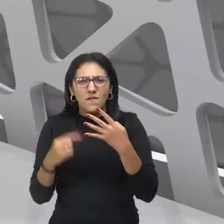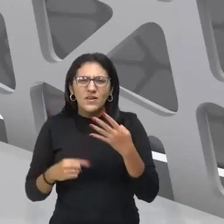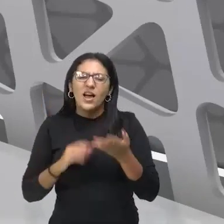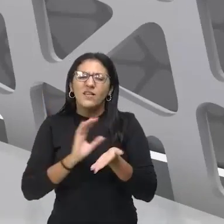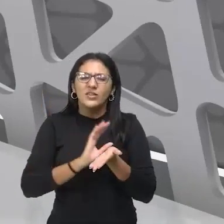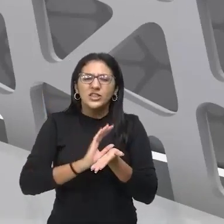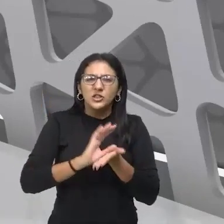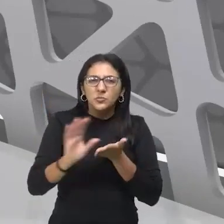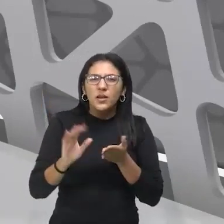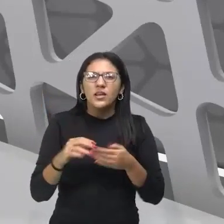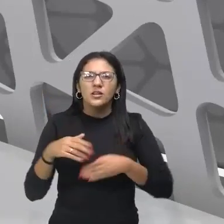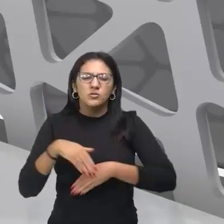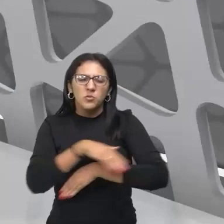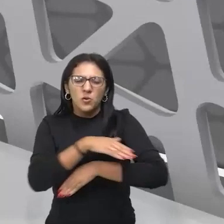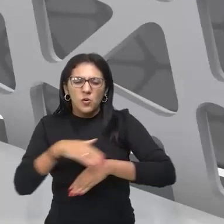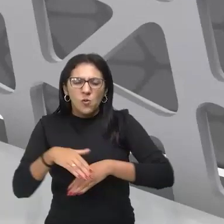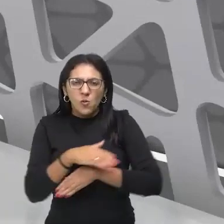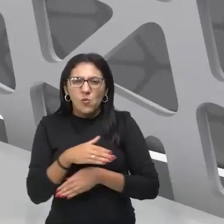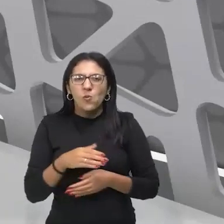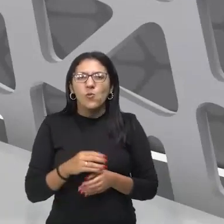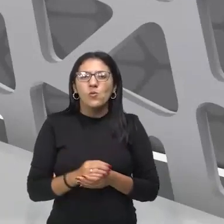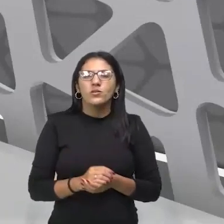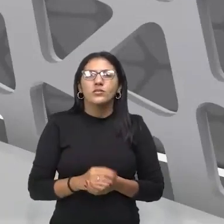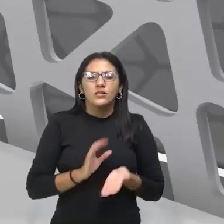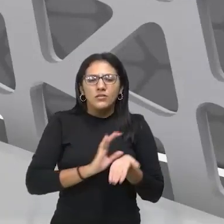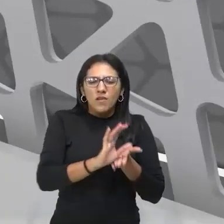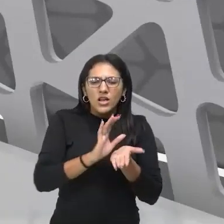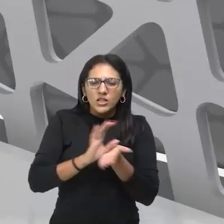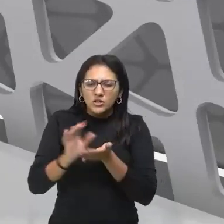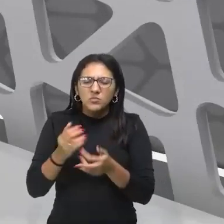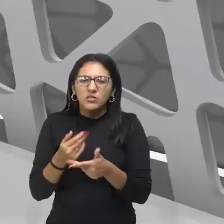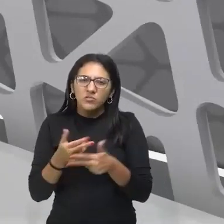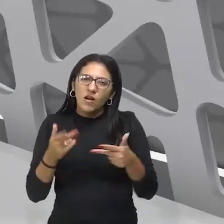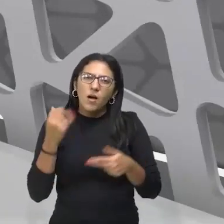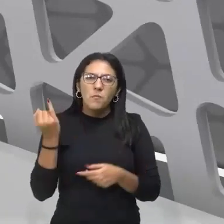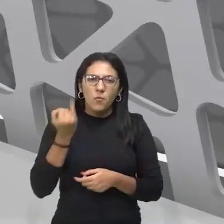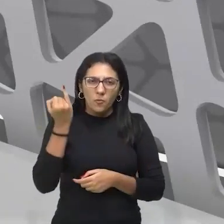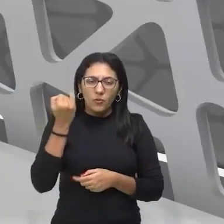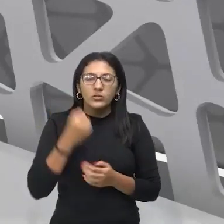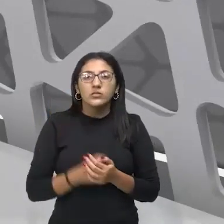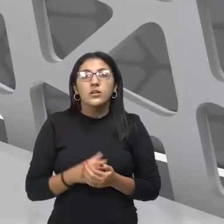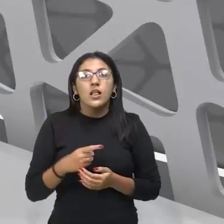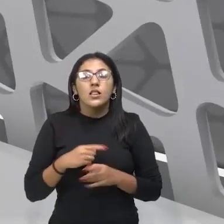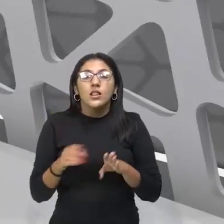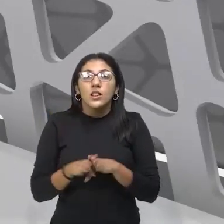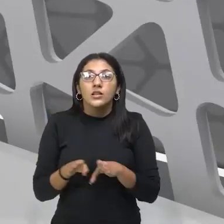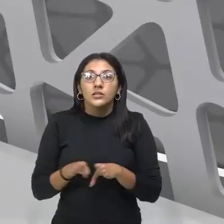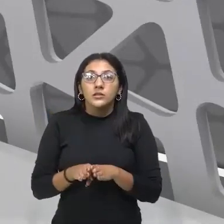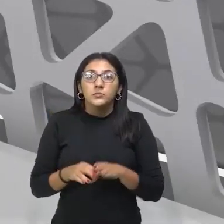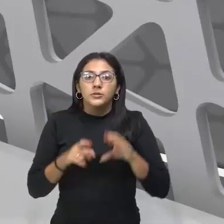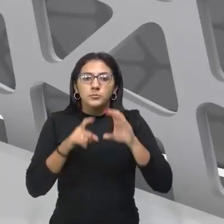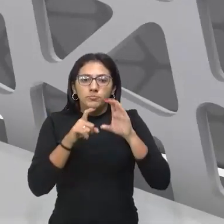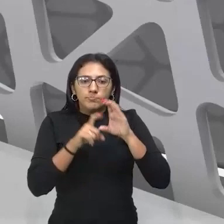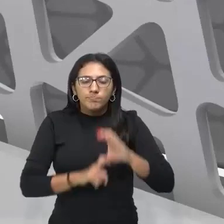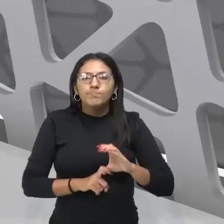dos investimentos, abertura de estradas, investimentos automobilísticos, como nós vimos, nós temos o aumento da dívida externa